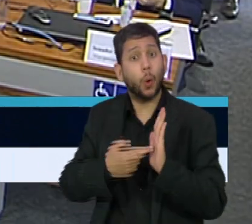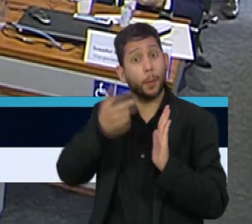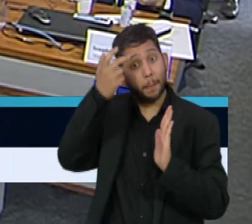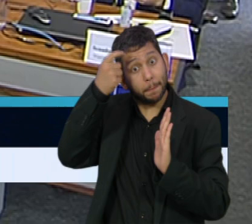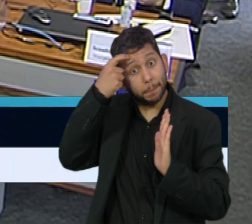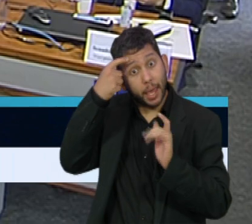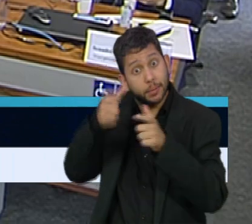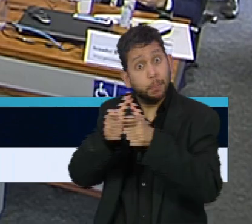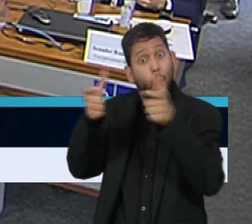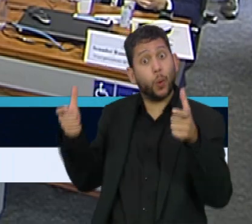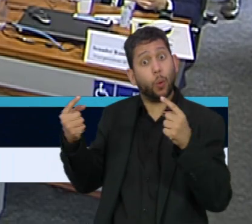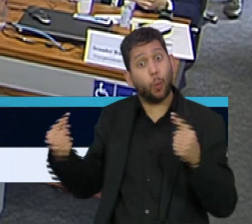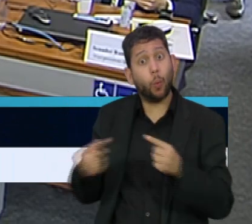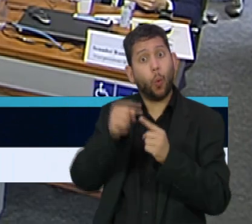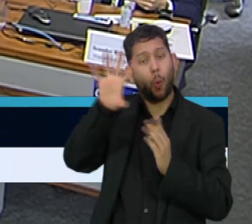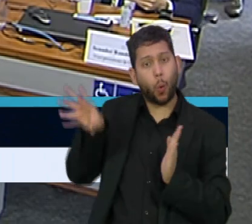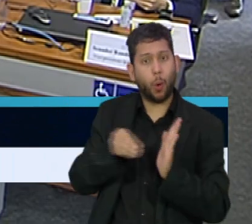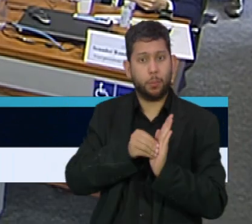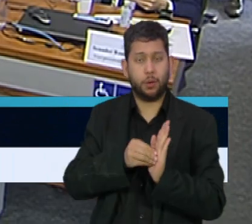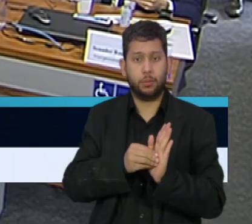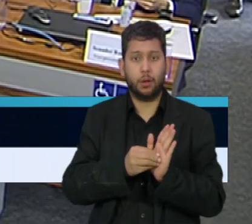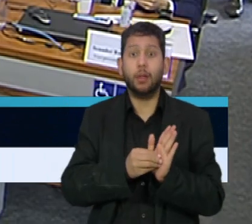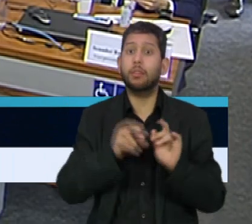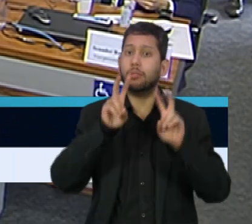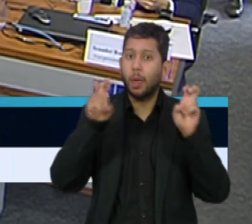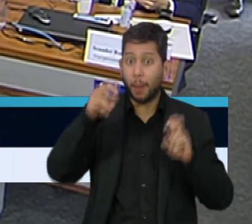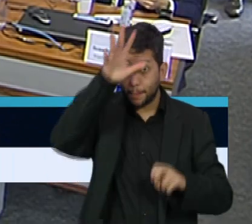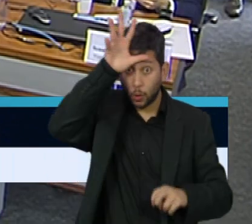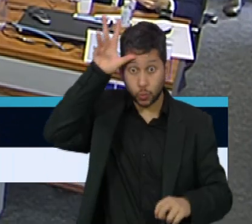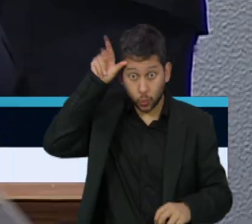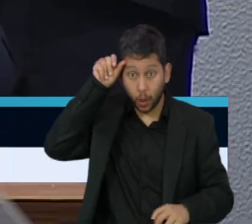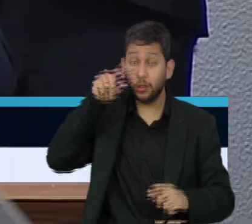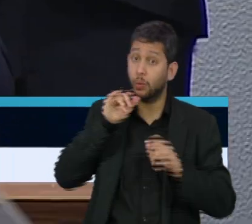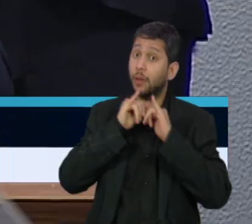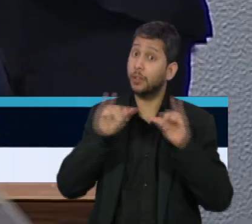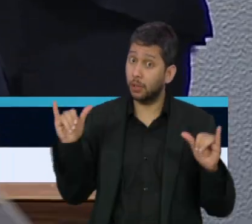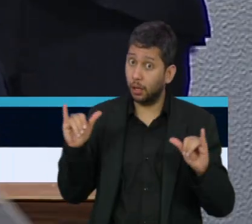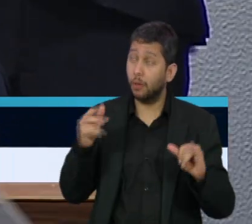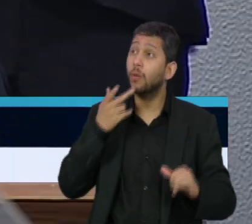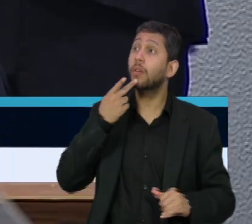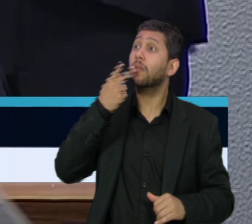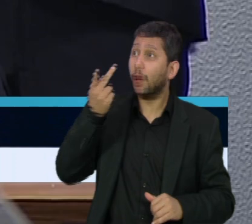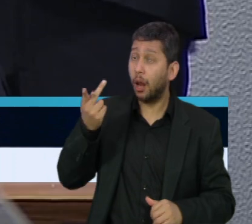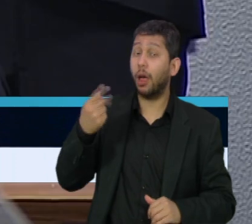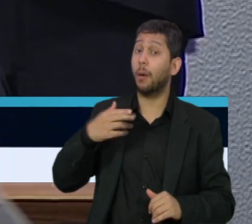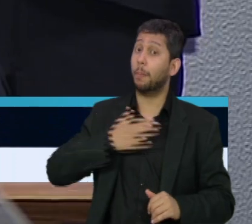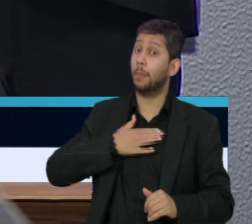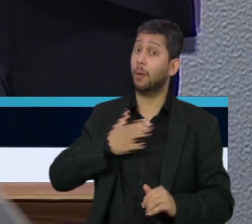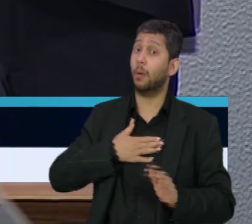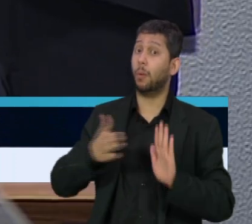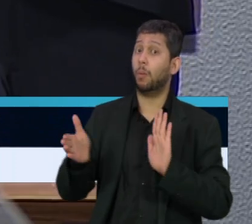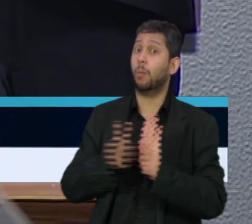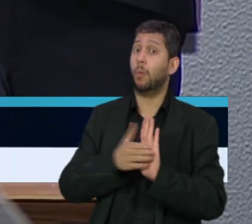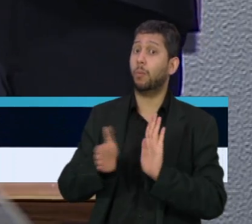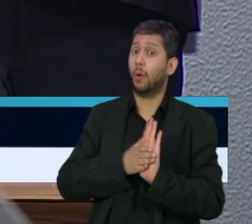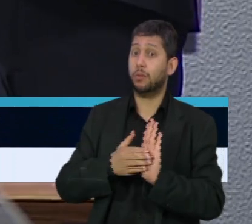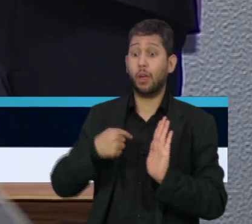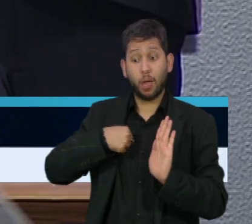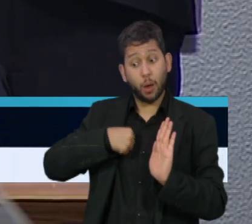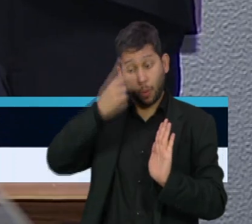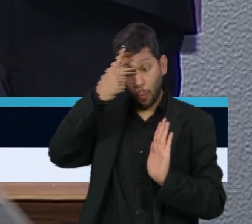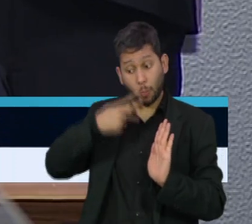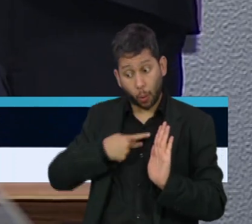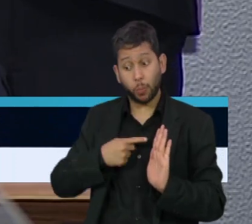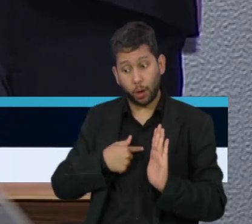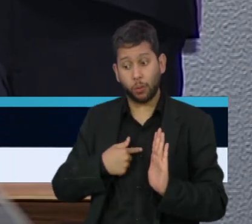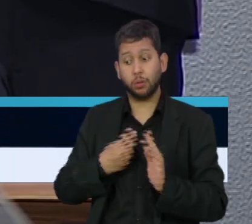caso específico do Amazonas, eu já disse aqui, queria repetir, uma coisa é a minha proposta, que é minha, que é o que eu